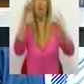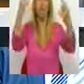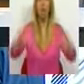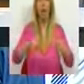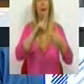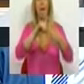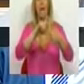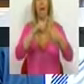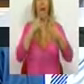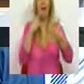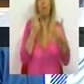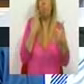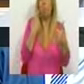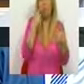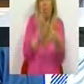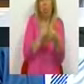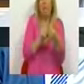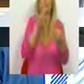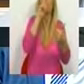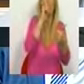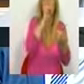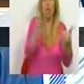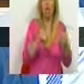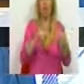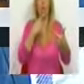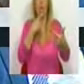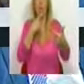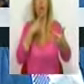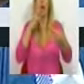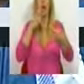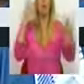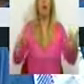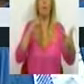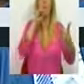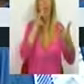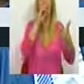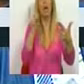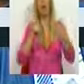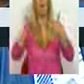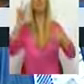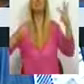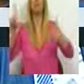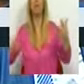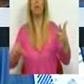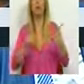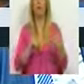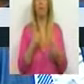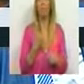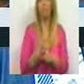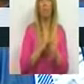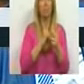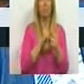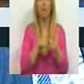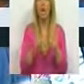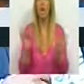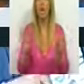as estatísticas. Mas mesmo essas não vos salvam. Não há nenhuma estatística que vos seja favorável. Nem essas conseguem usar. Sabe